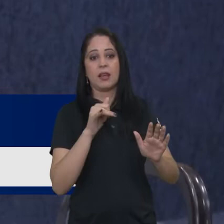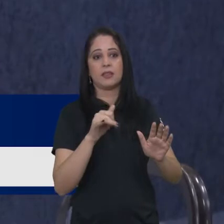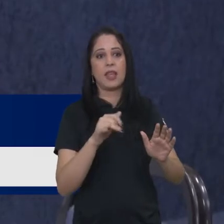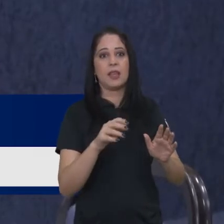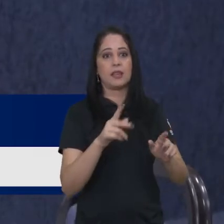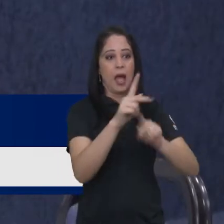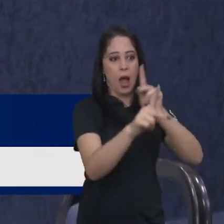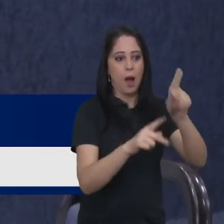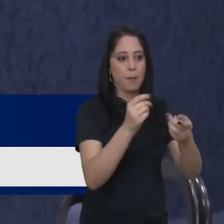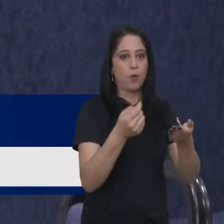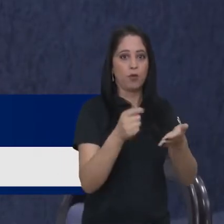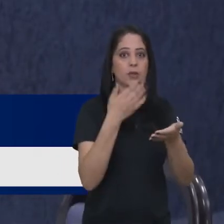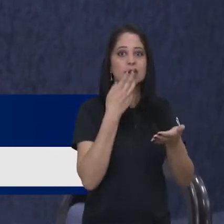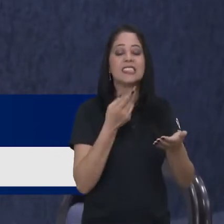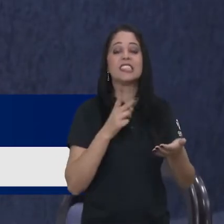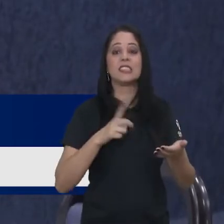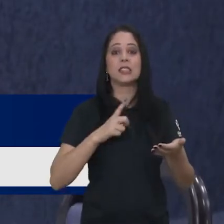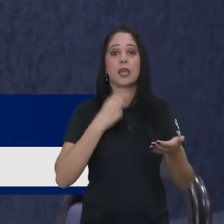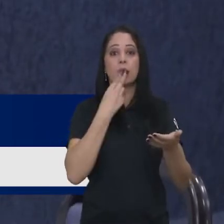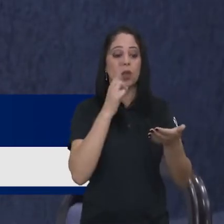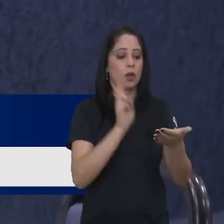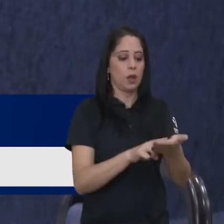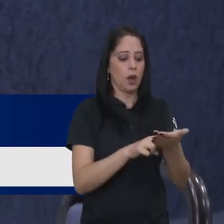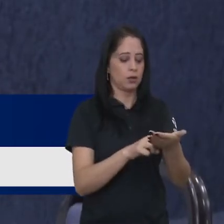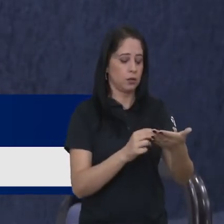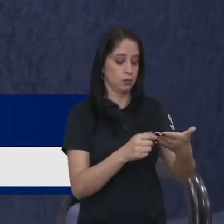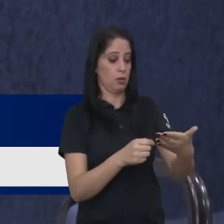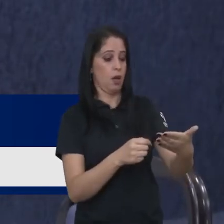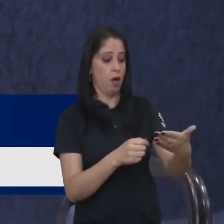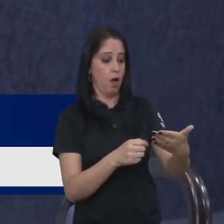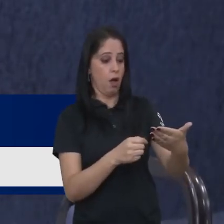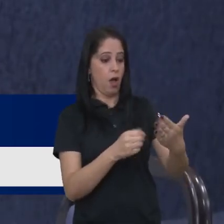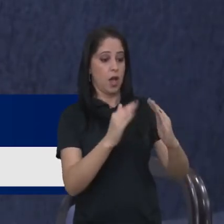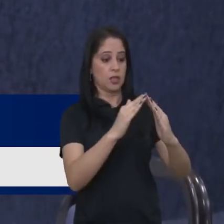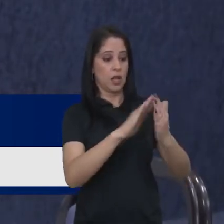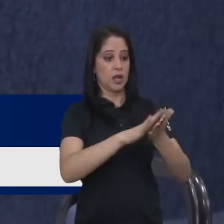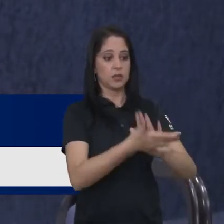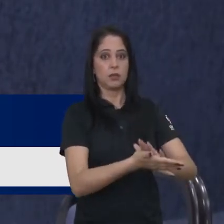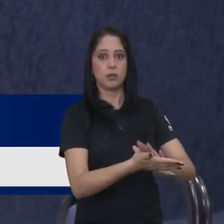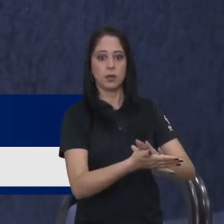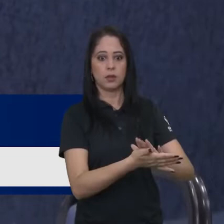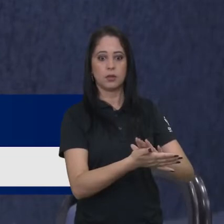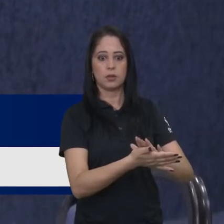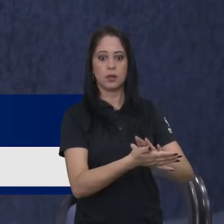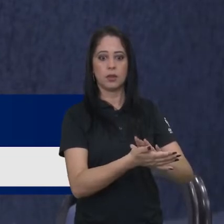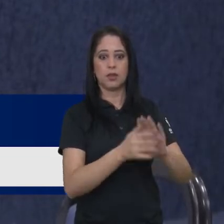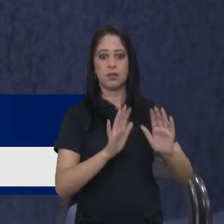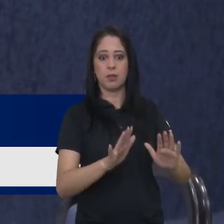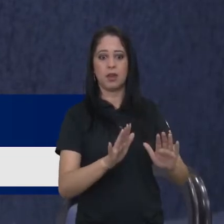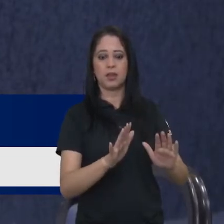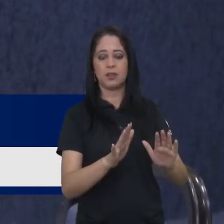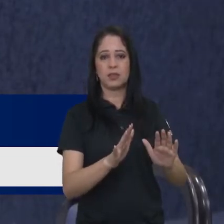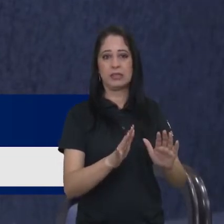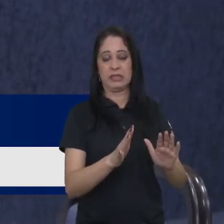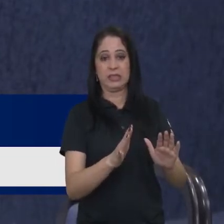população chega com uma carta, está lá, uma carta que vai ser despejada se não fizer regularização e não se enquadra